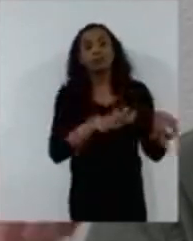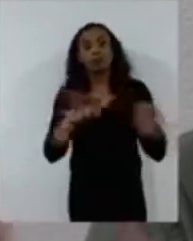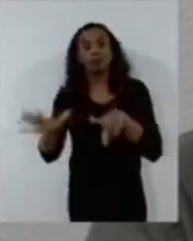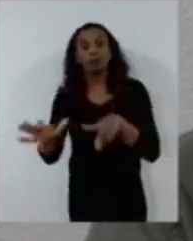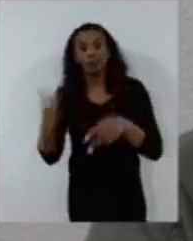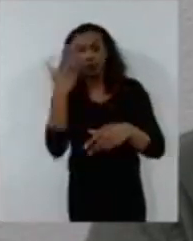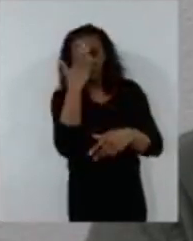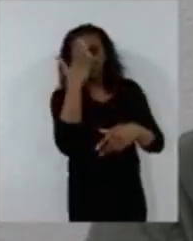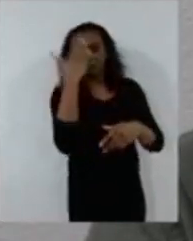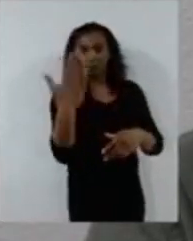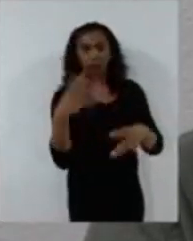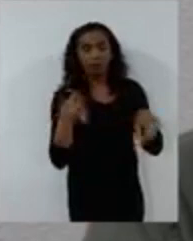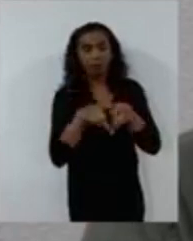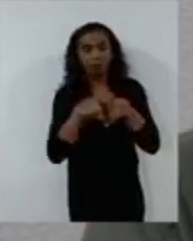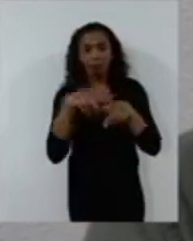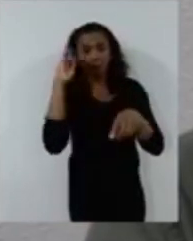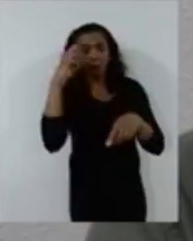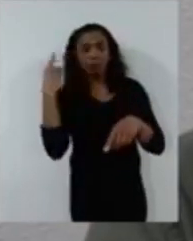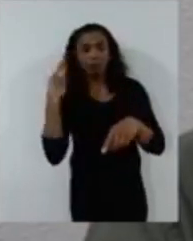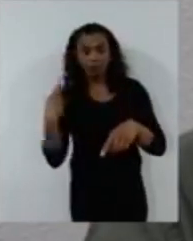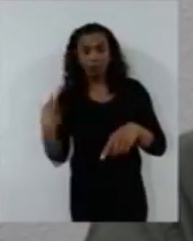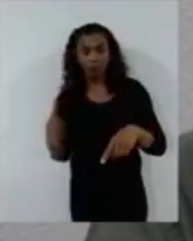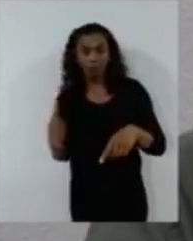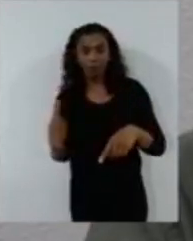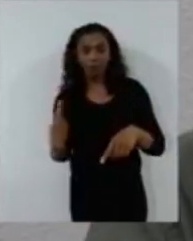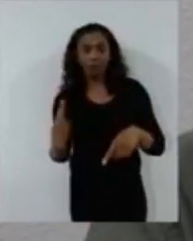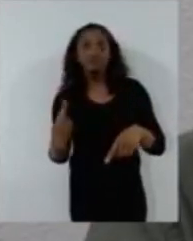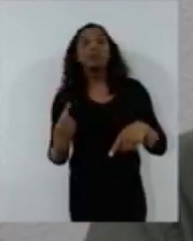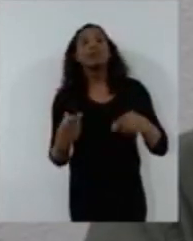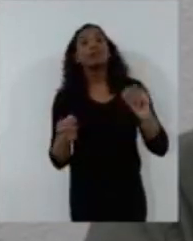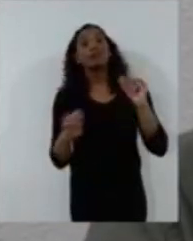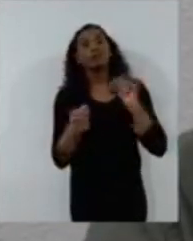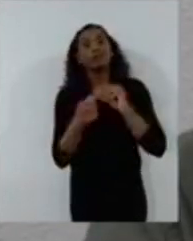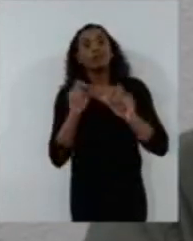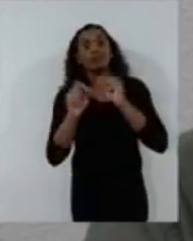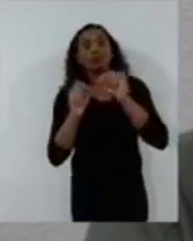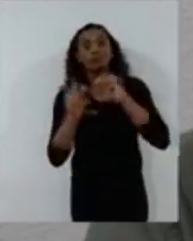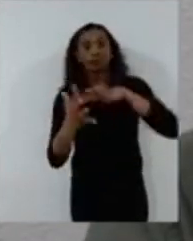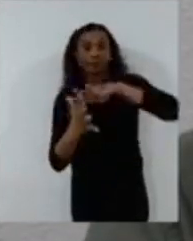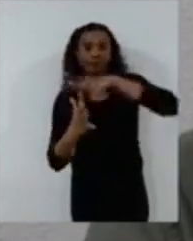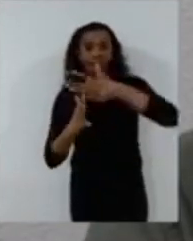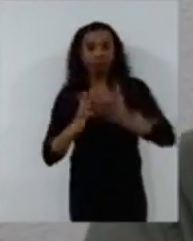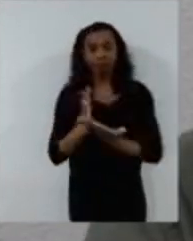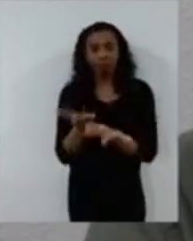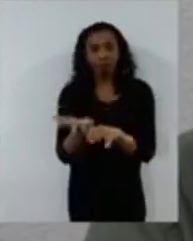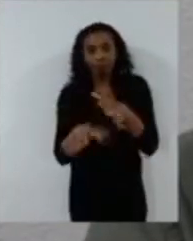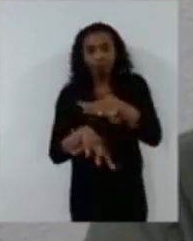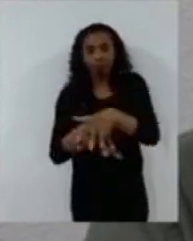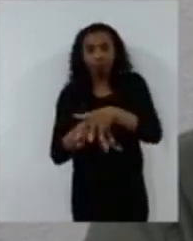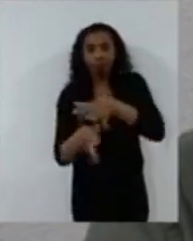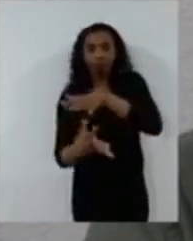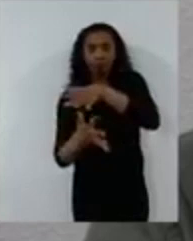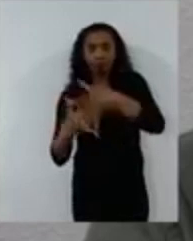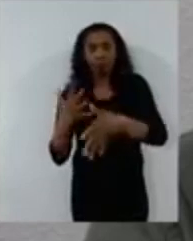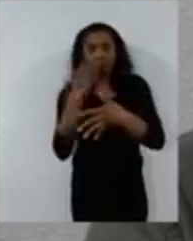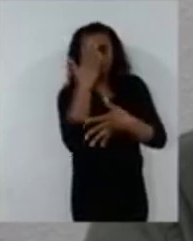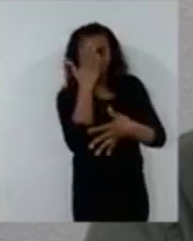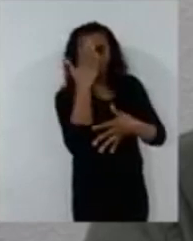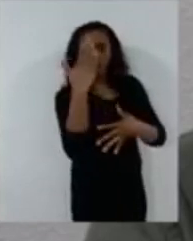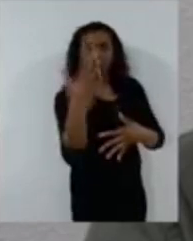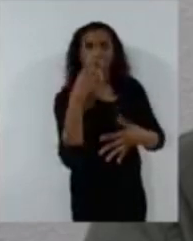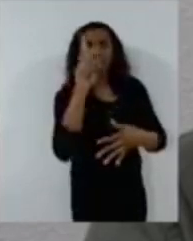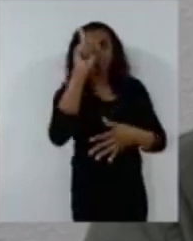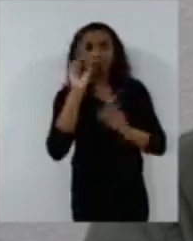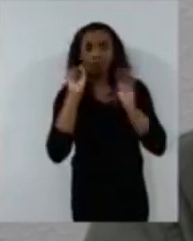que fez e está fazendo a nossa tradução para Libras. E meu muito obrigado, que Deus te